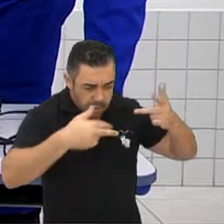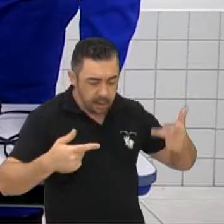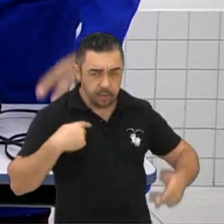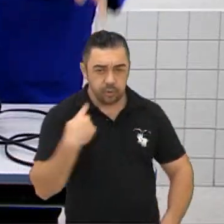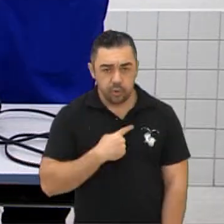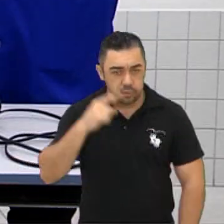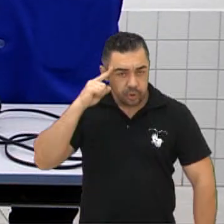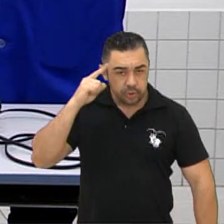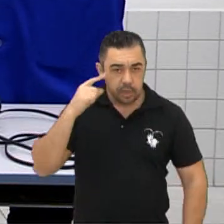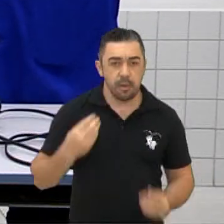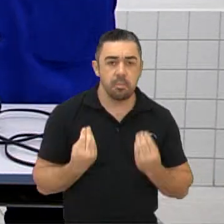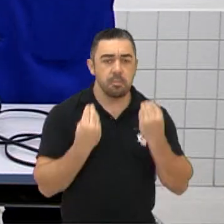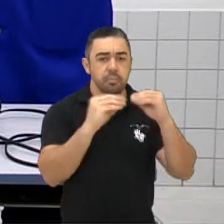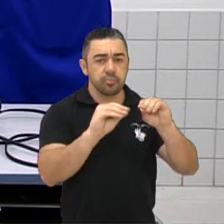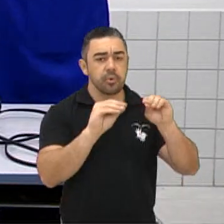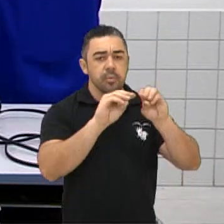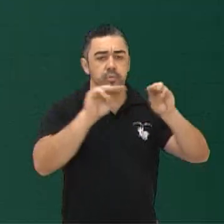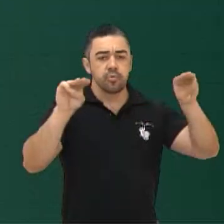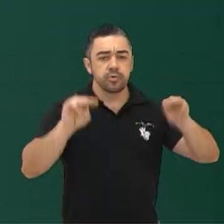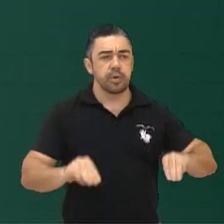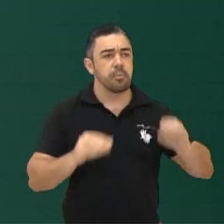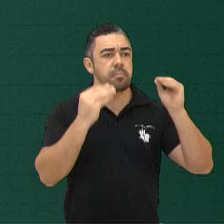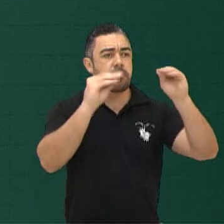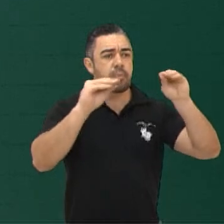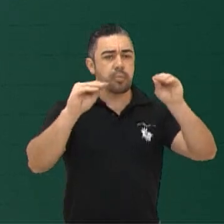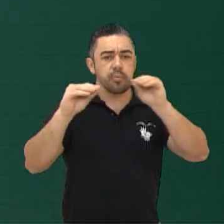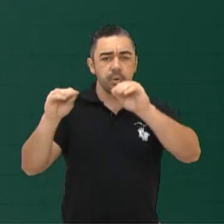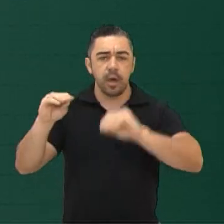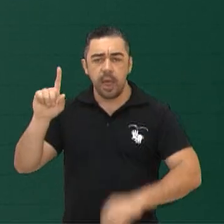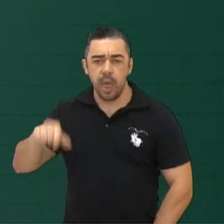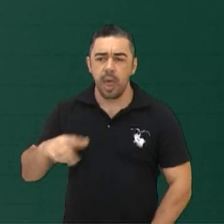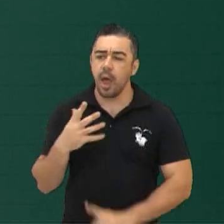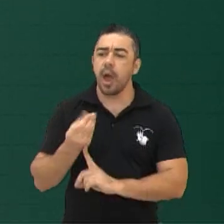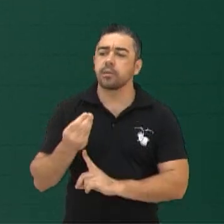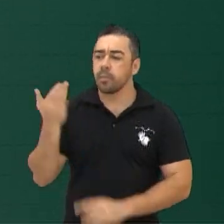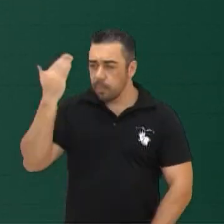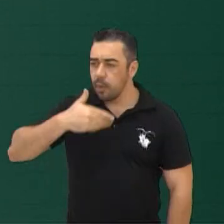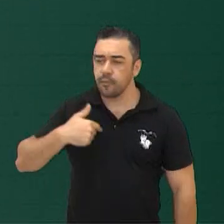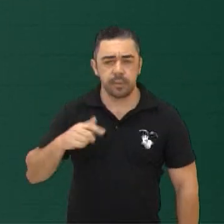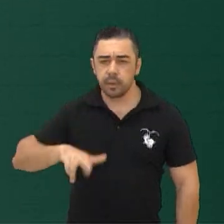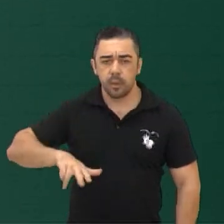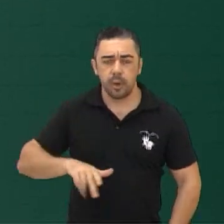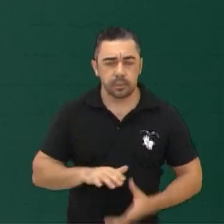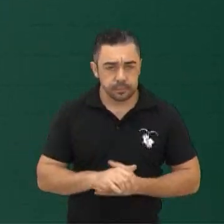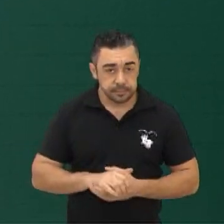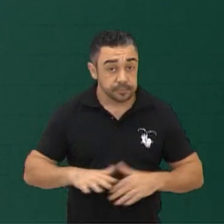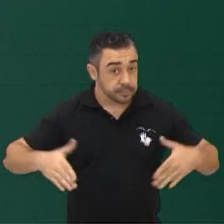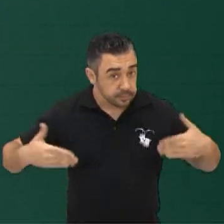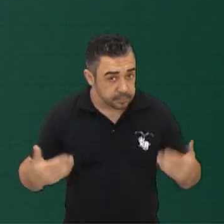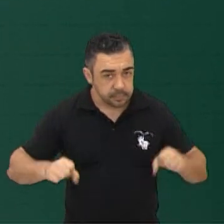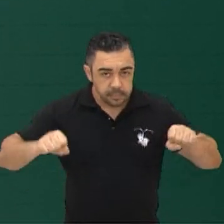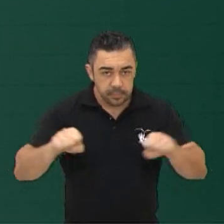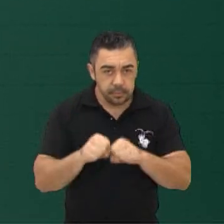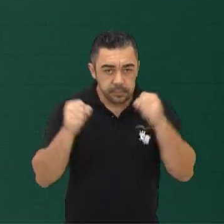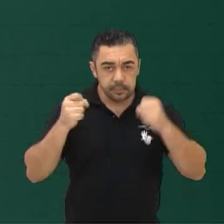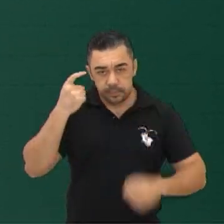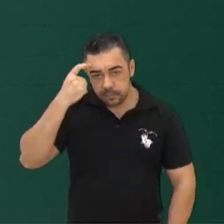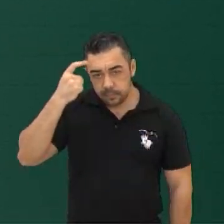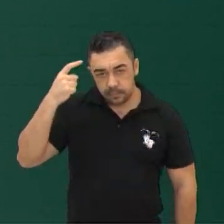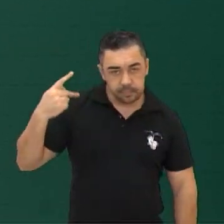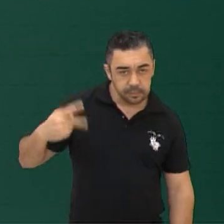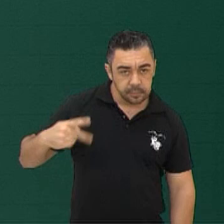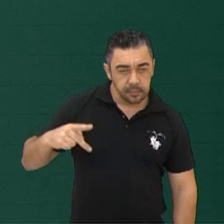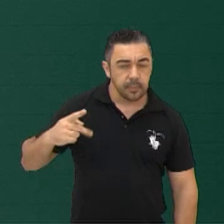numa galeria, no museu e disse, isso é arte, me prove o contrário. Então, essa ruptura de pensamento,